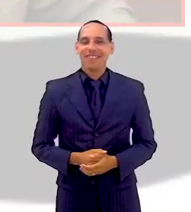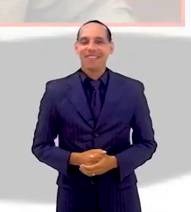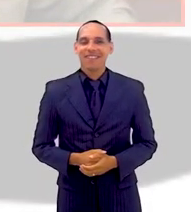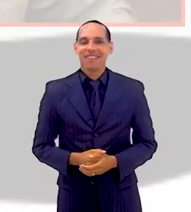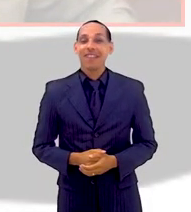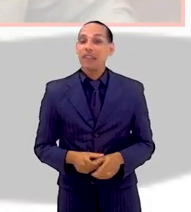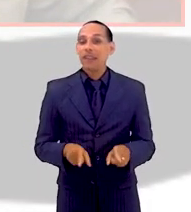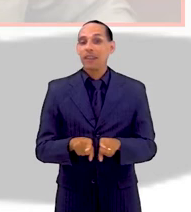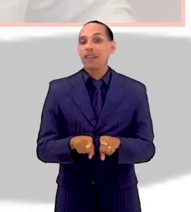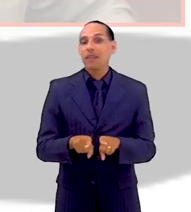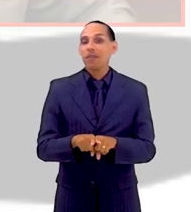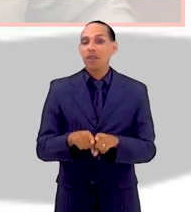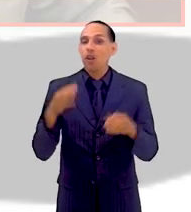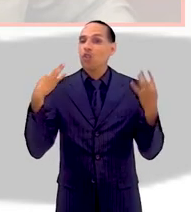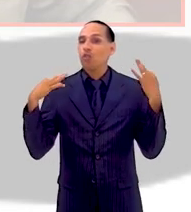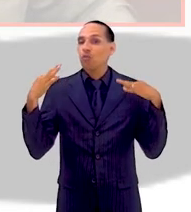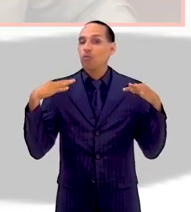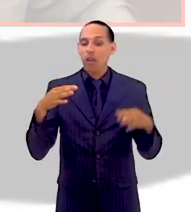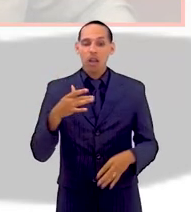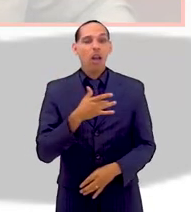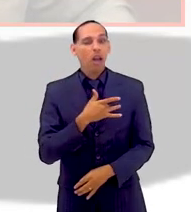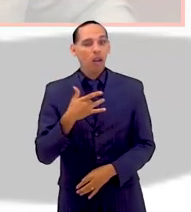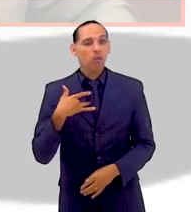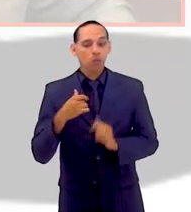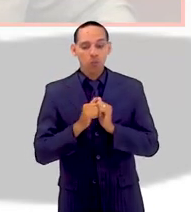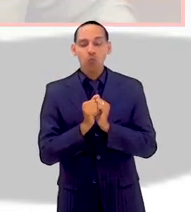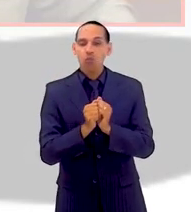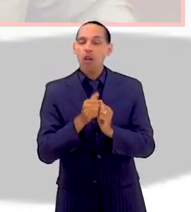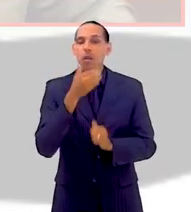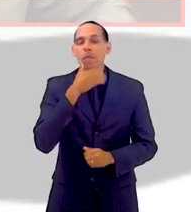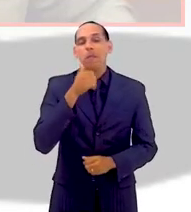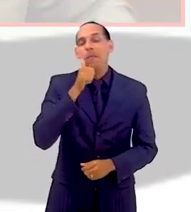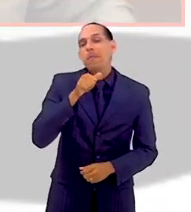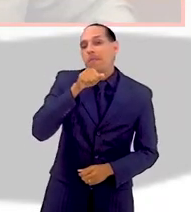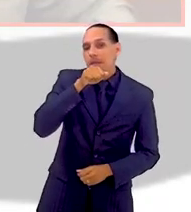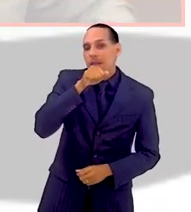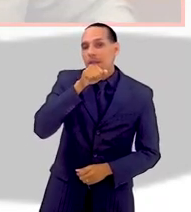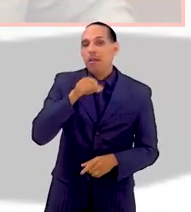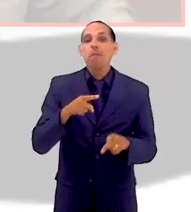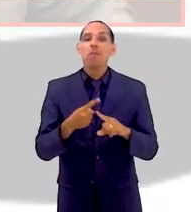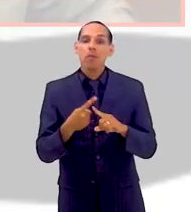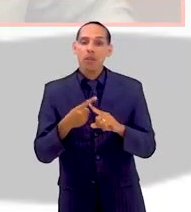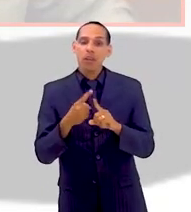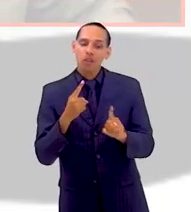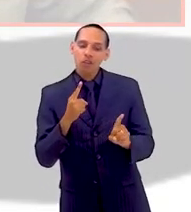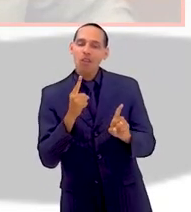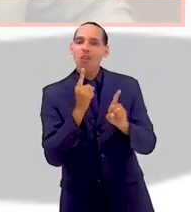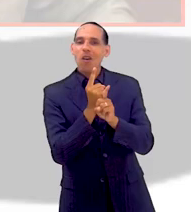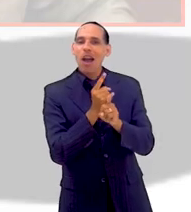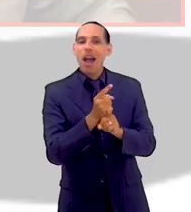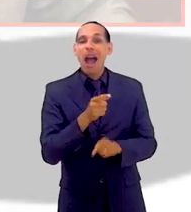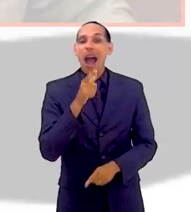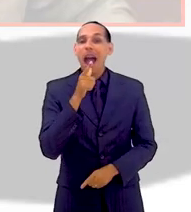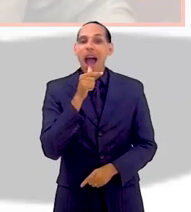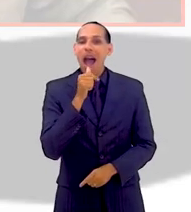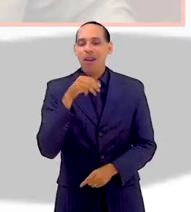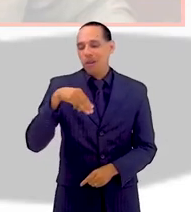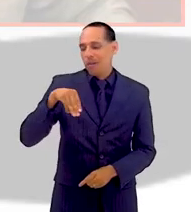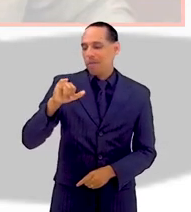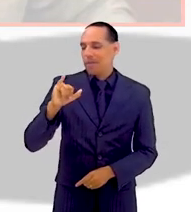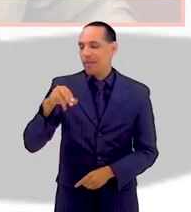numa situação até de turismo de saúde, com spas, com o processo de descoberta da água mineral do Noroeste